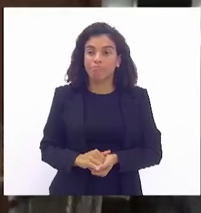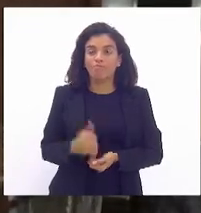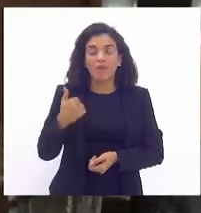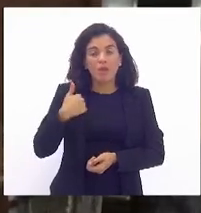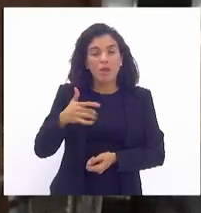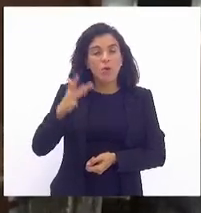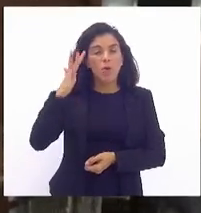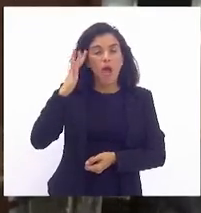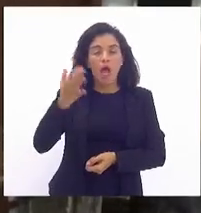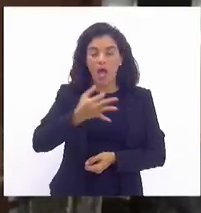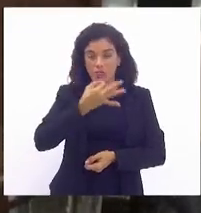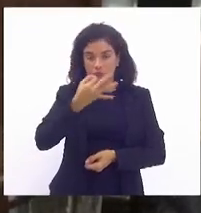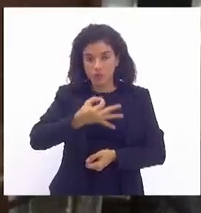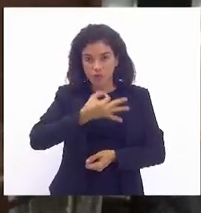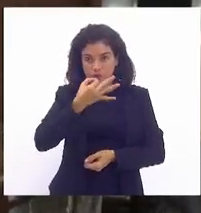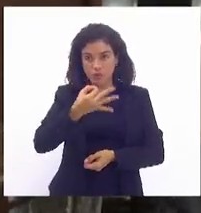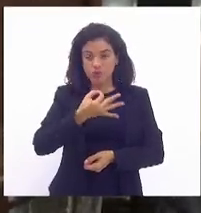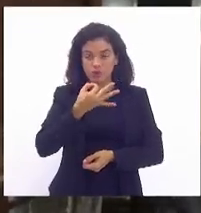que